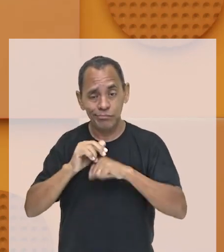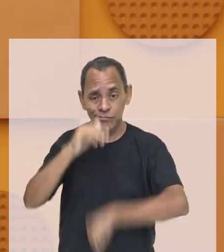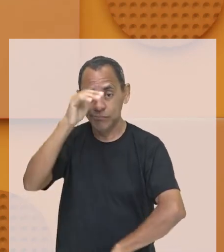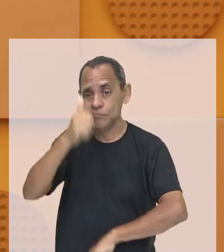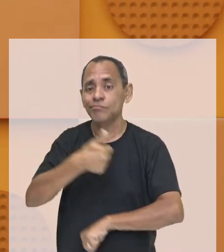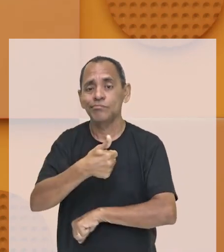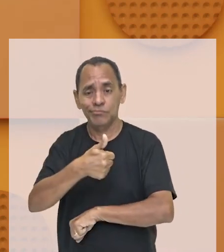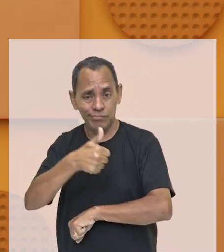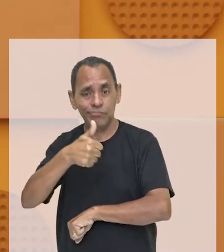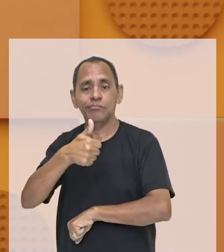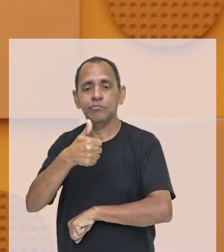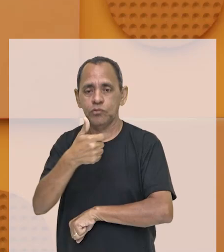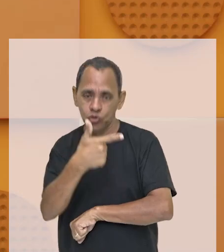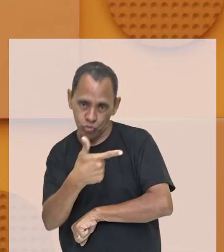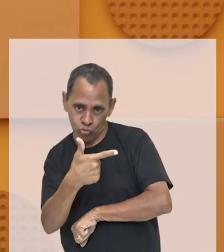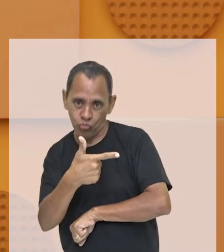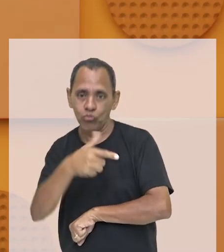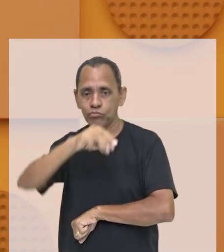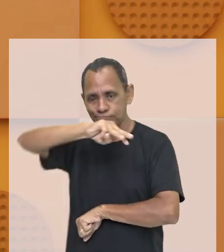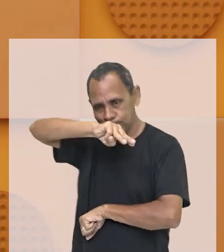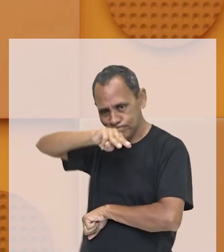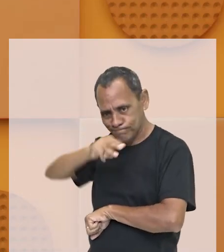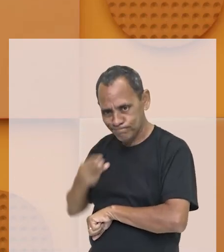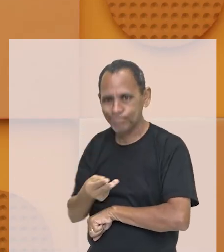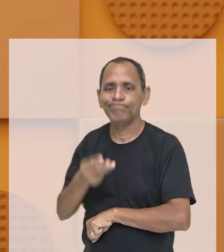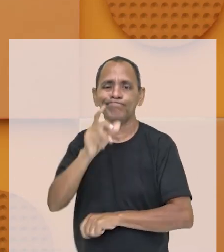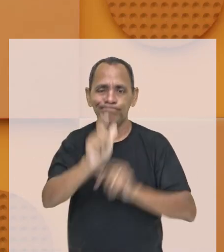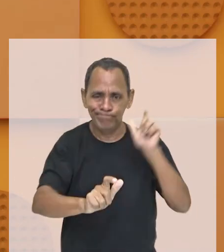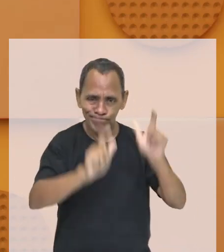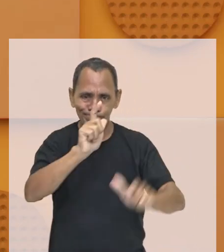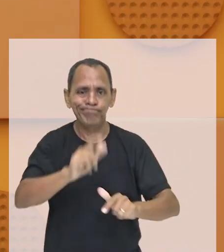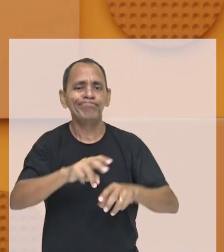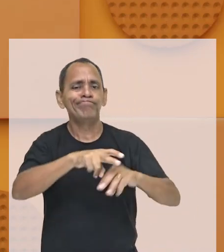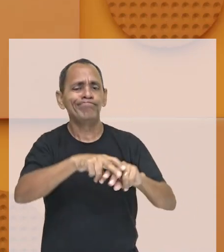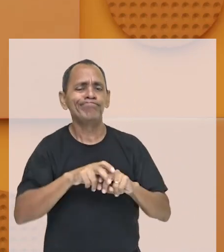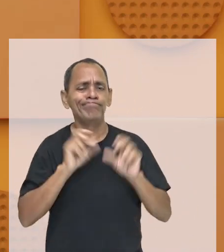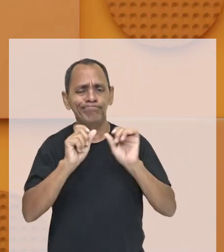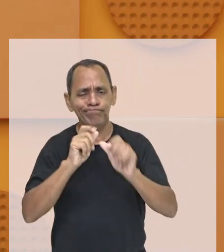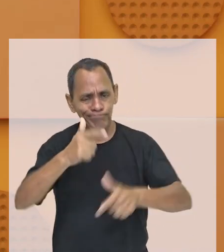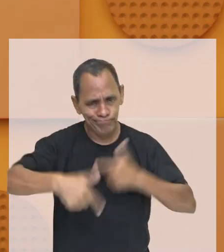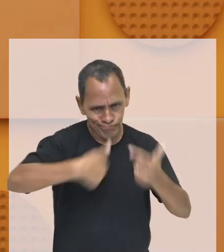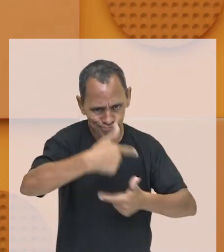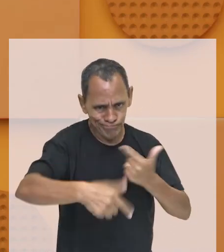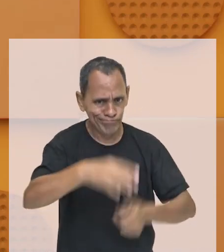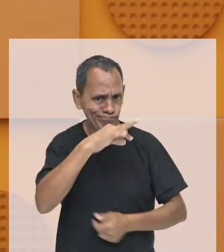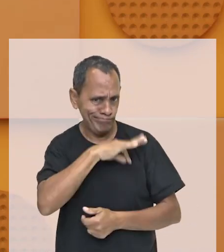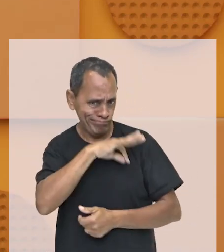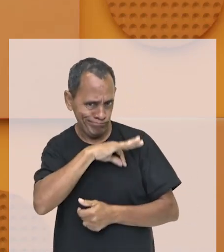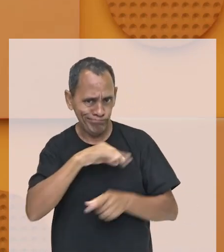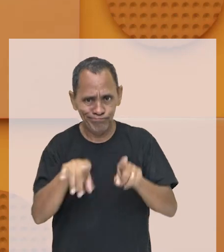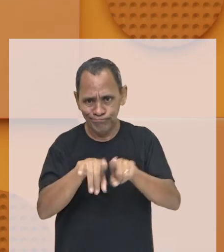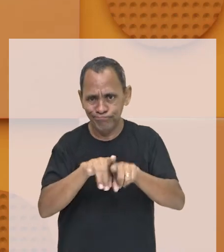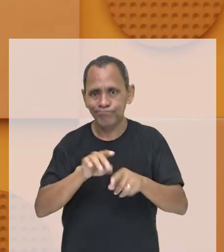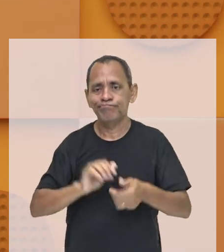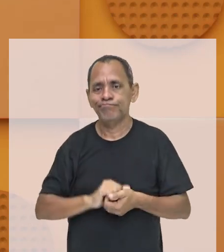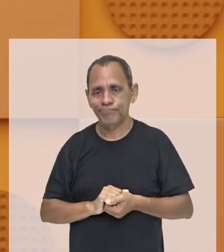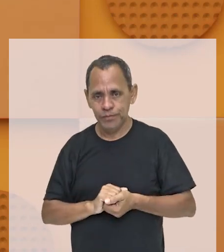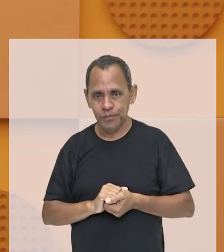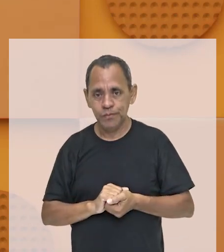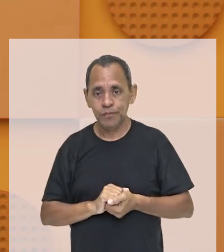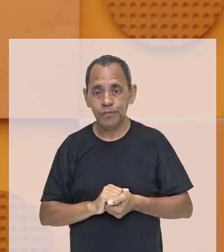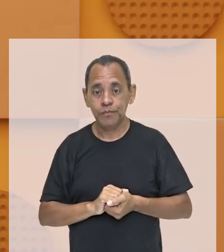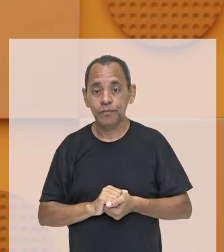habitantes aqui, por conta de trabalhos, de empregos, de salários, não é isso? E